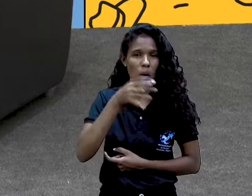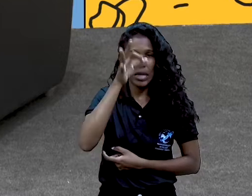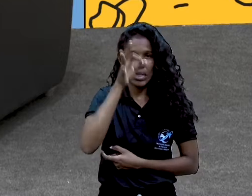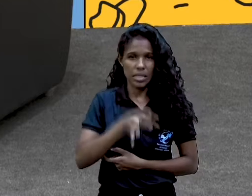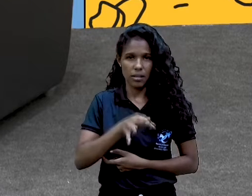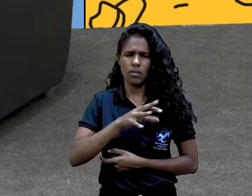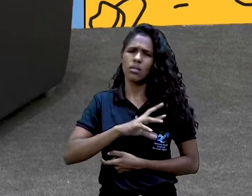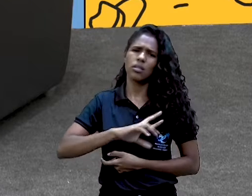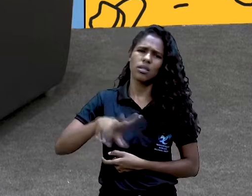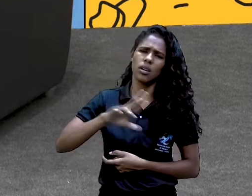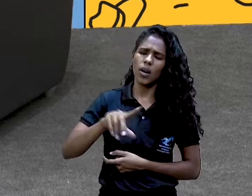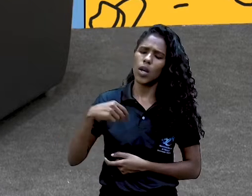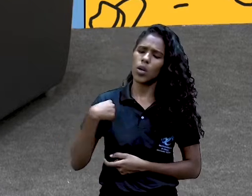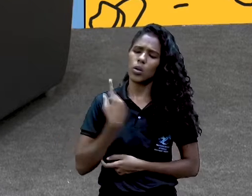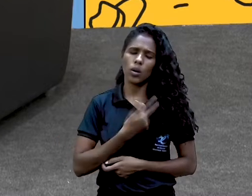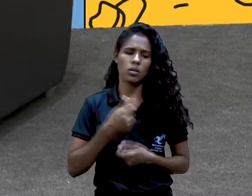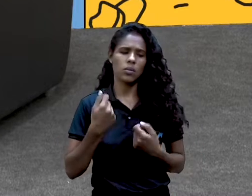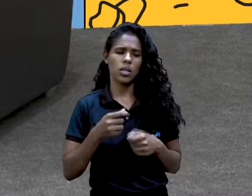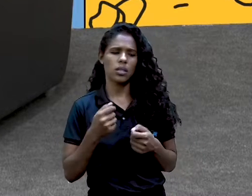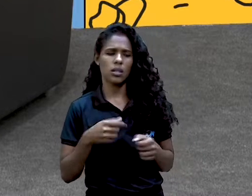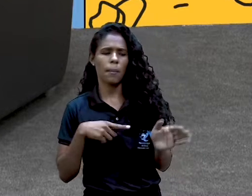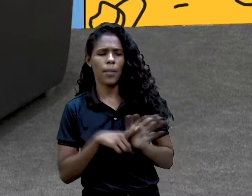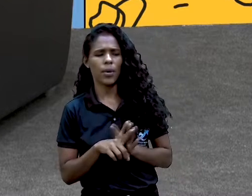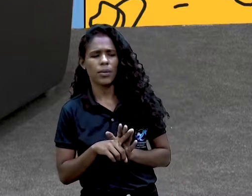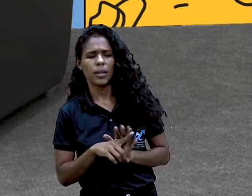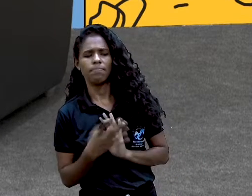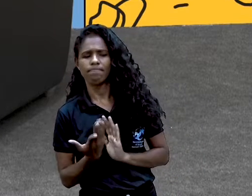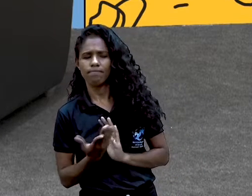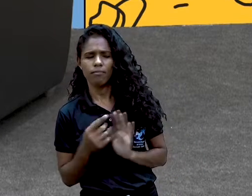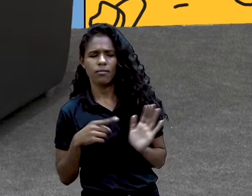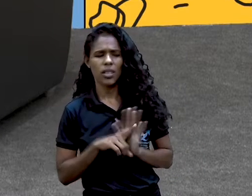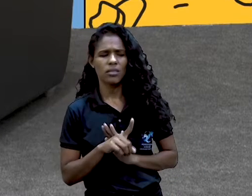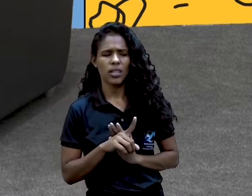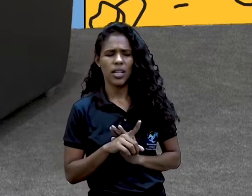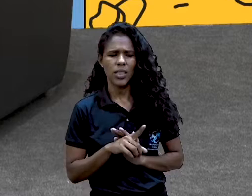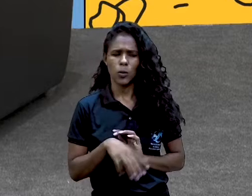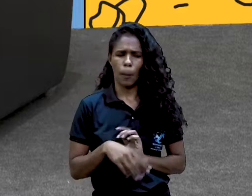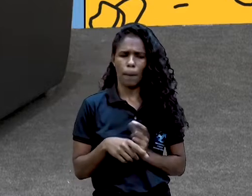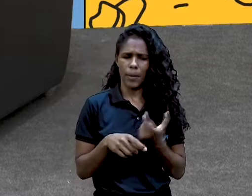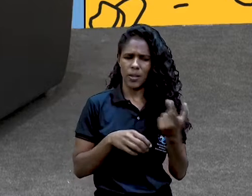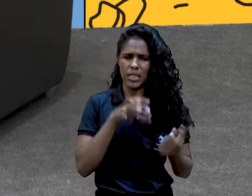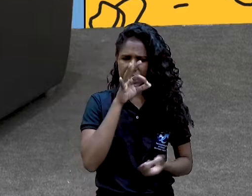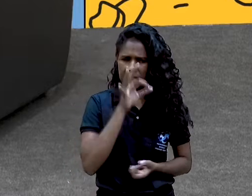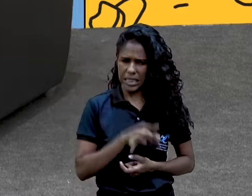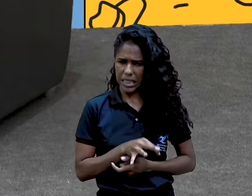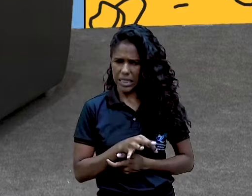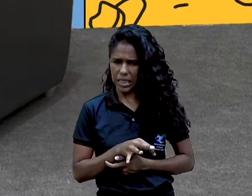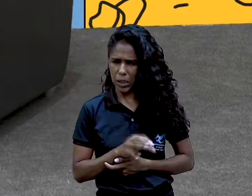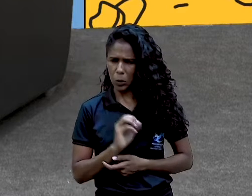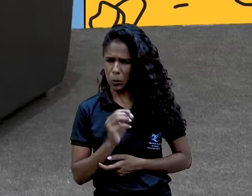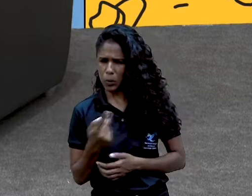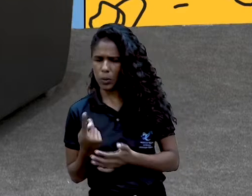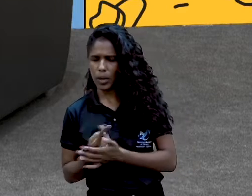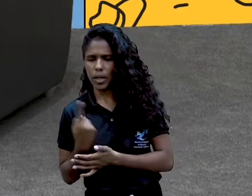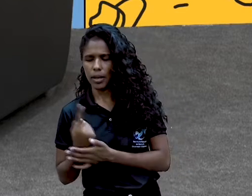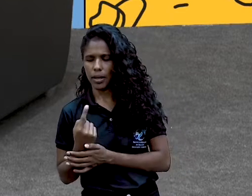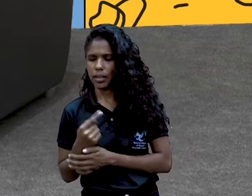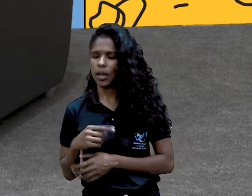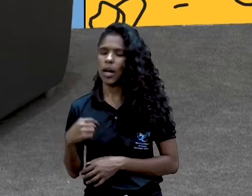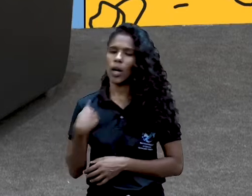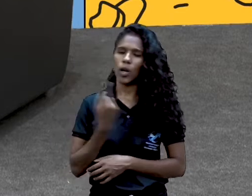gente pergunta, a gente desenvolve a nossa análise, né, de criticidade, tá certo? E a gente aprende a ser